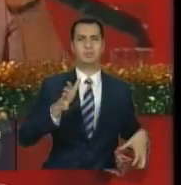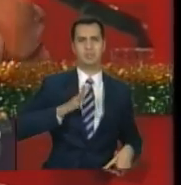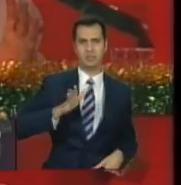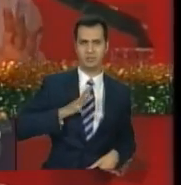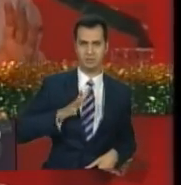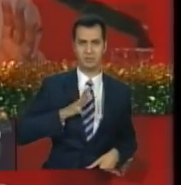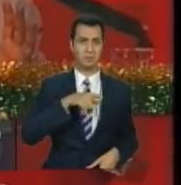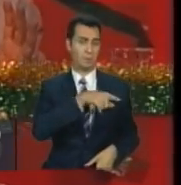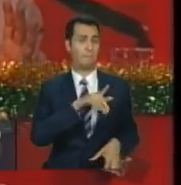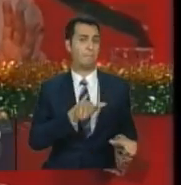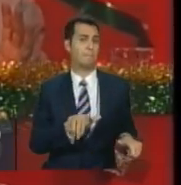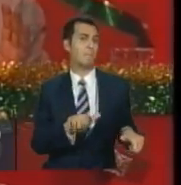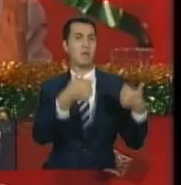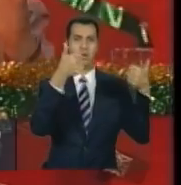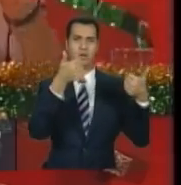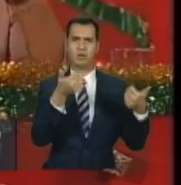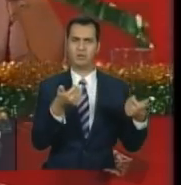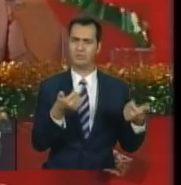o Brasil